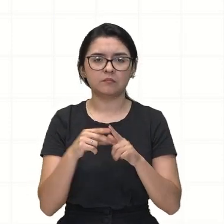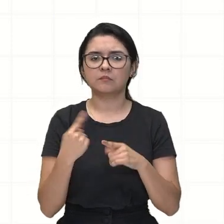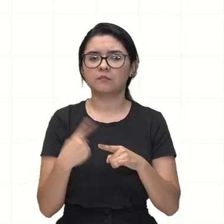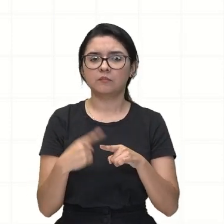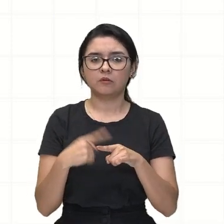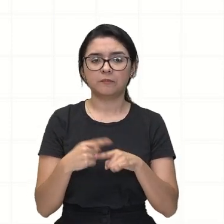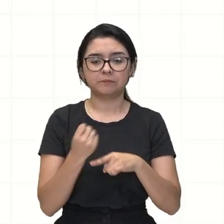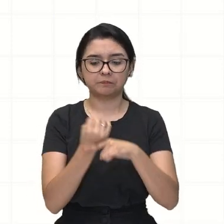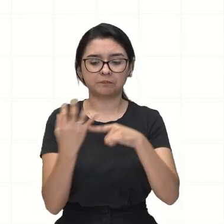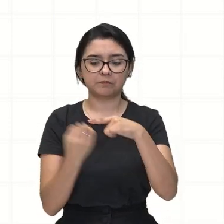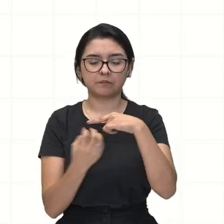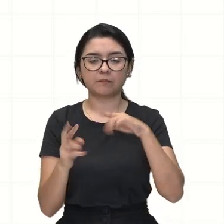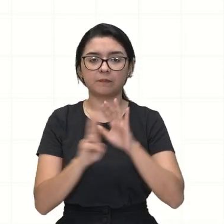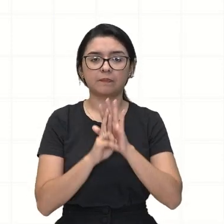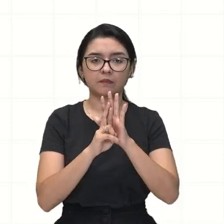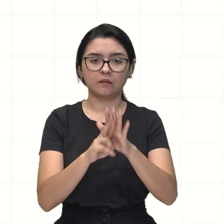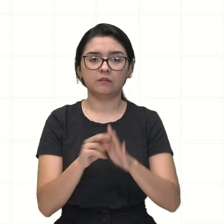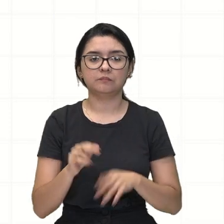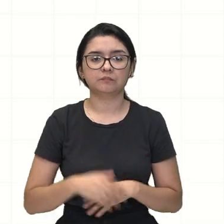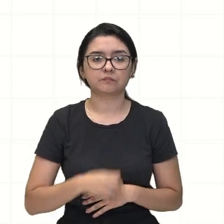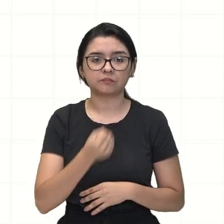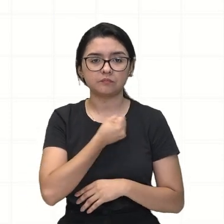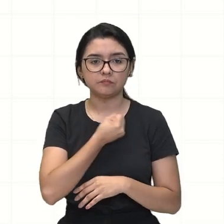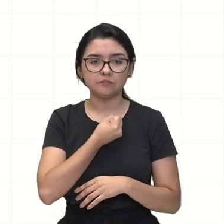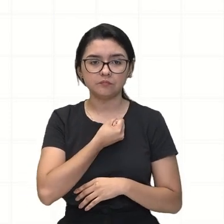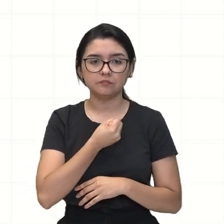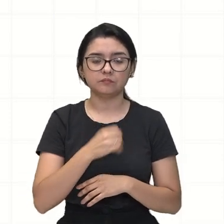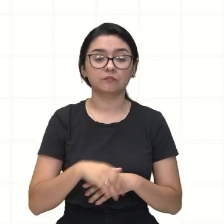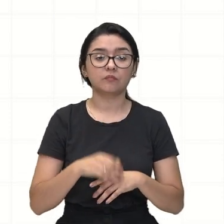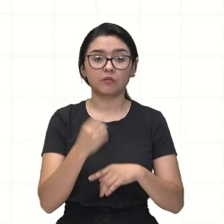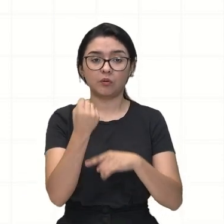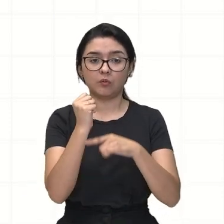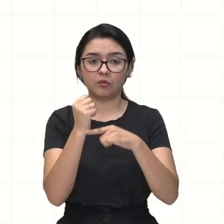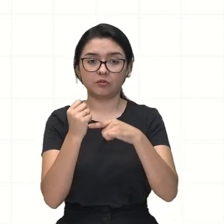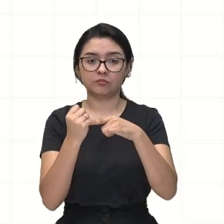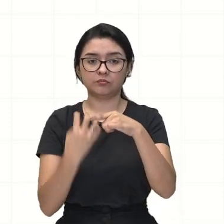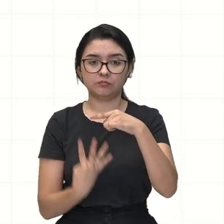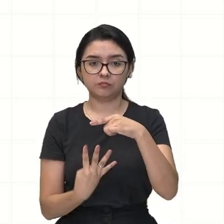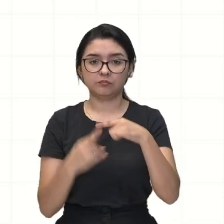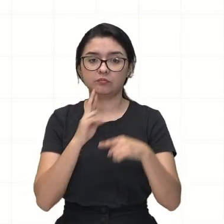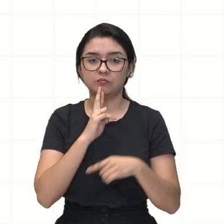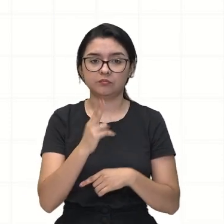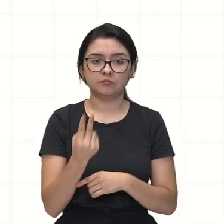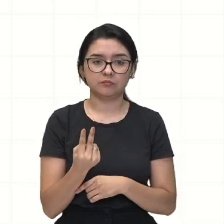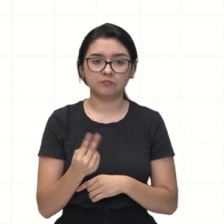Essa fração representa o número inteiro. Qual o número? 8 dividido por 4,